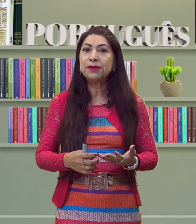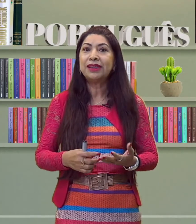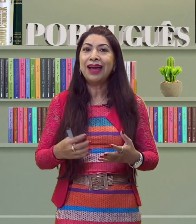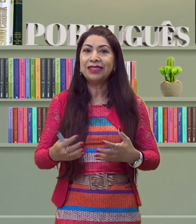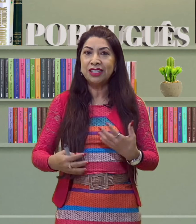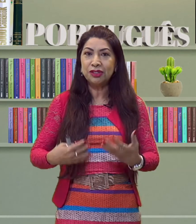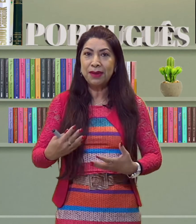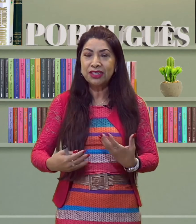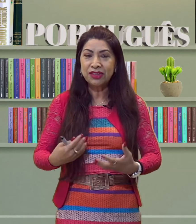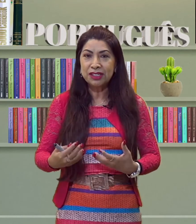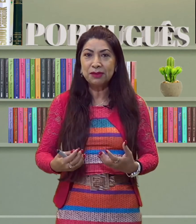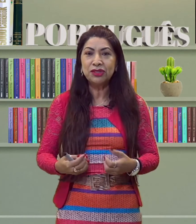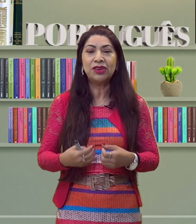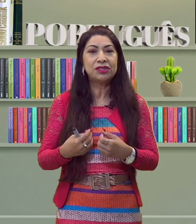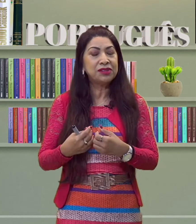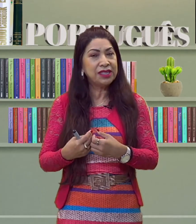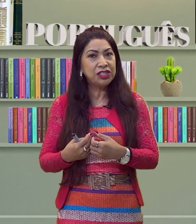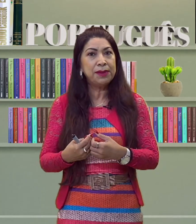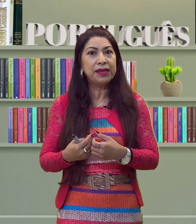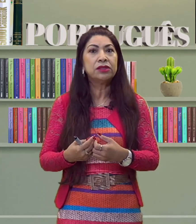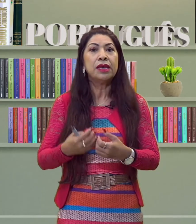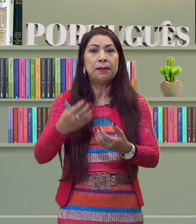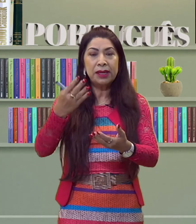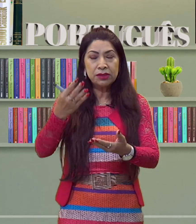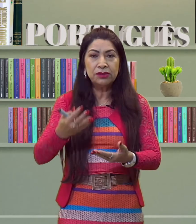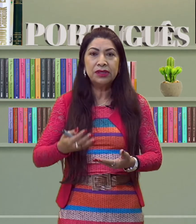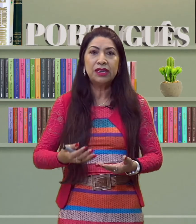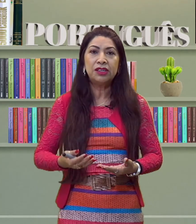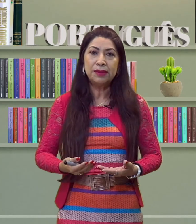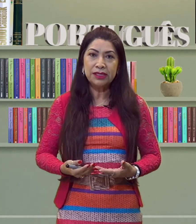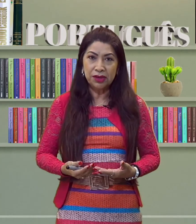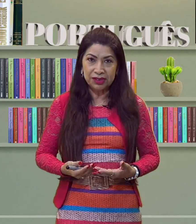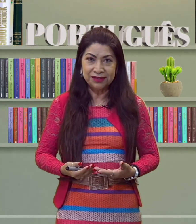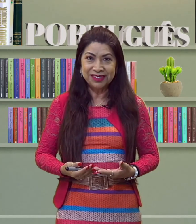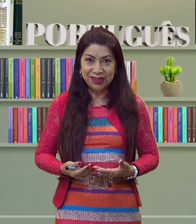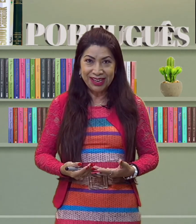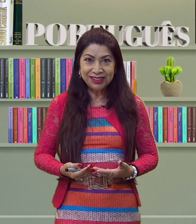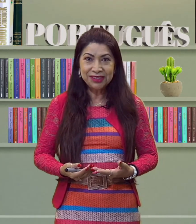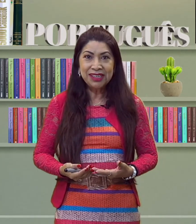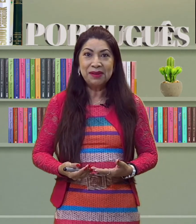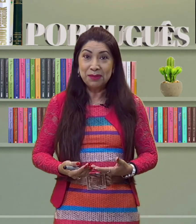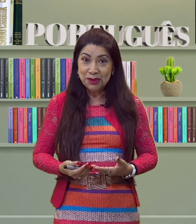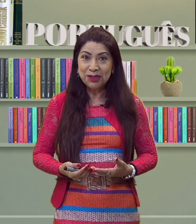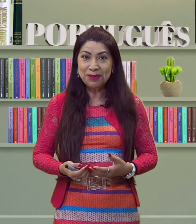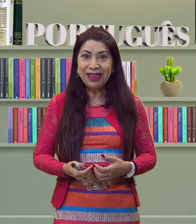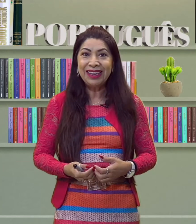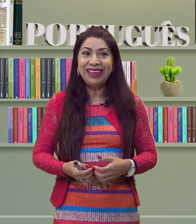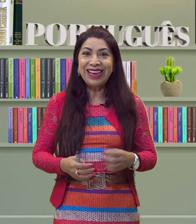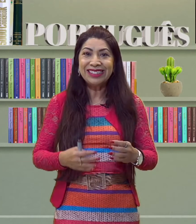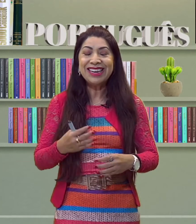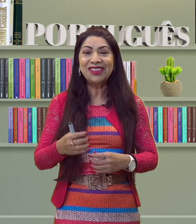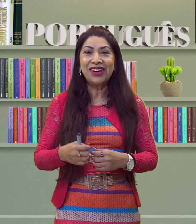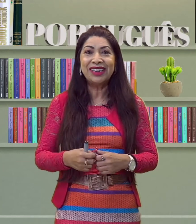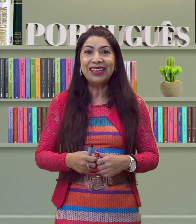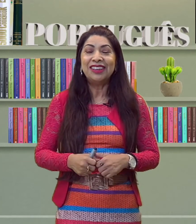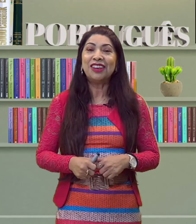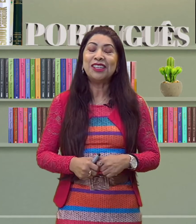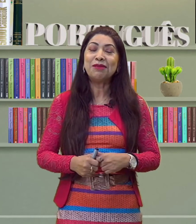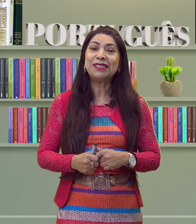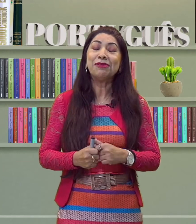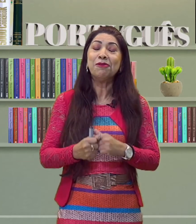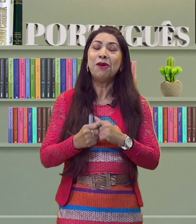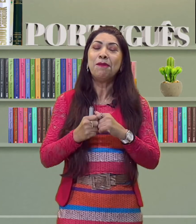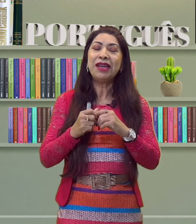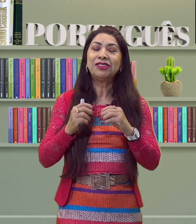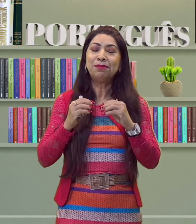O lirismo traz isso, mexe com as emoções, com os sentimentos, mas conta ali uma história, correto? Muito bem. E assim agora